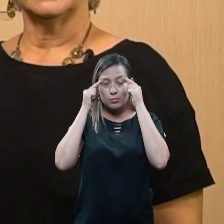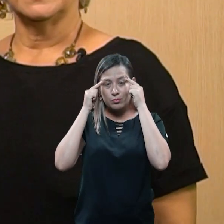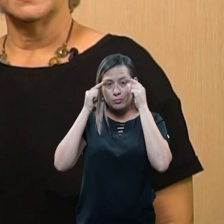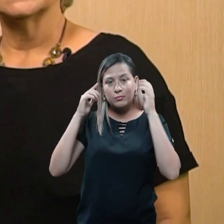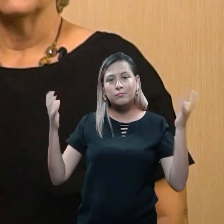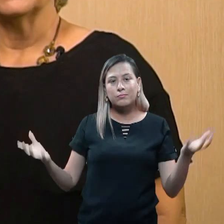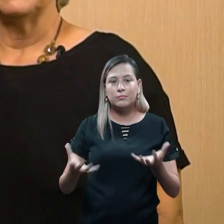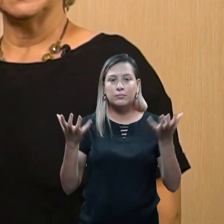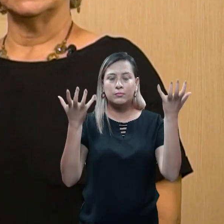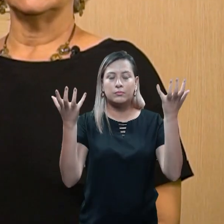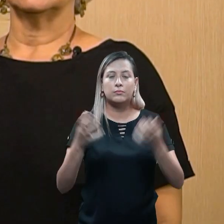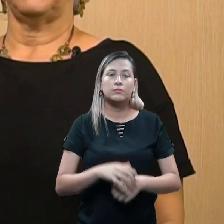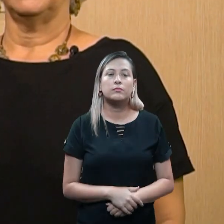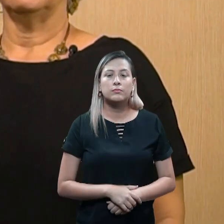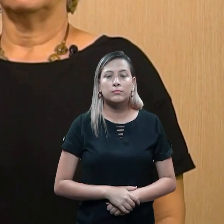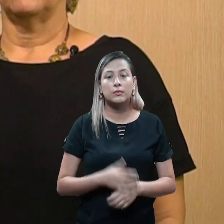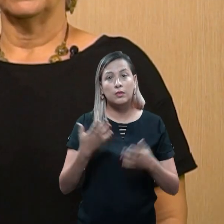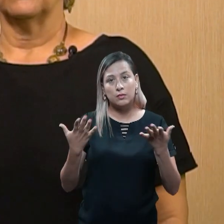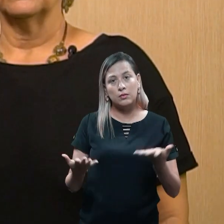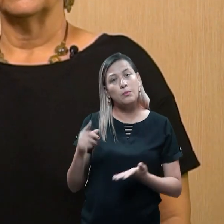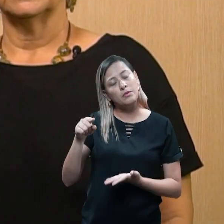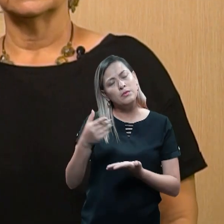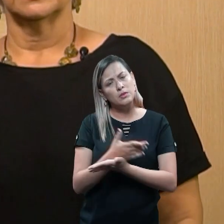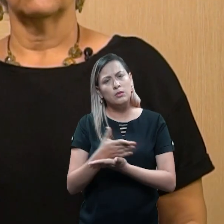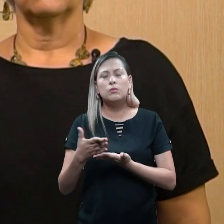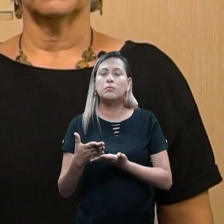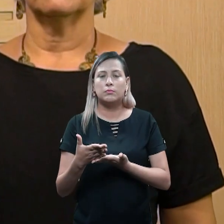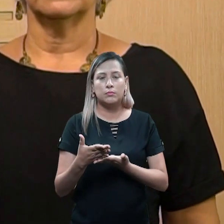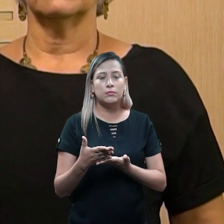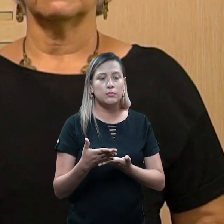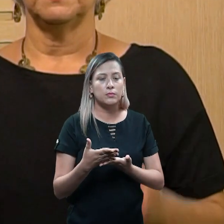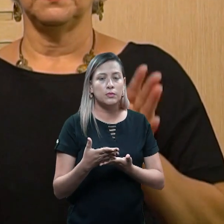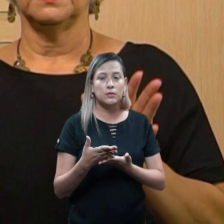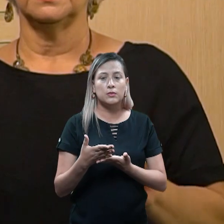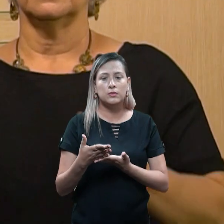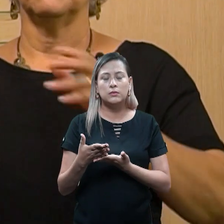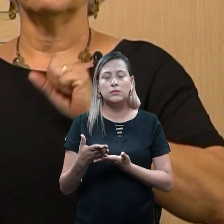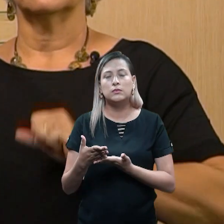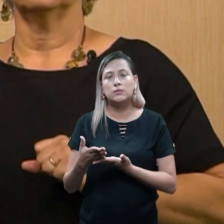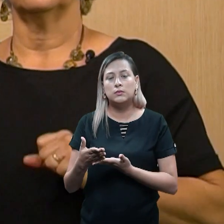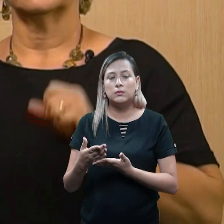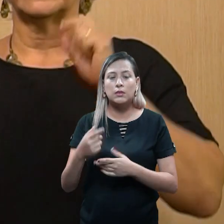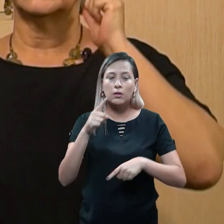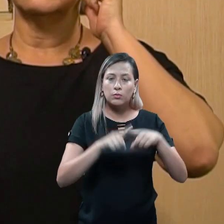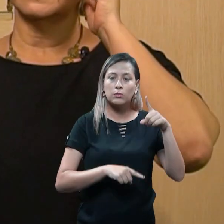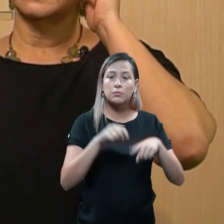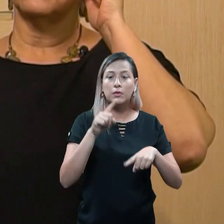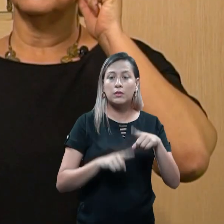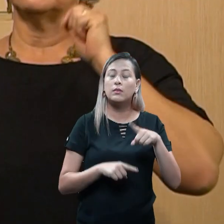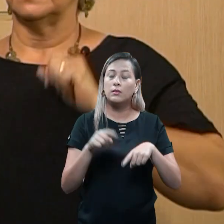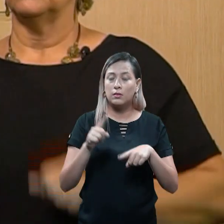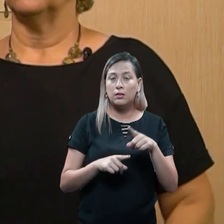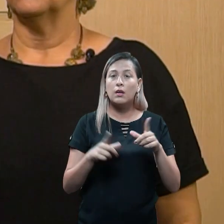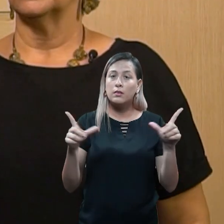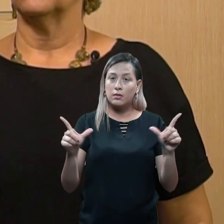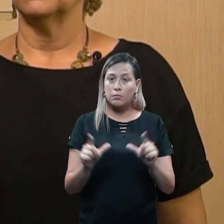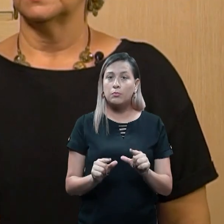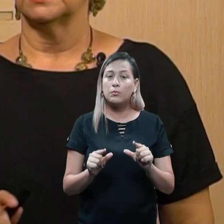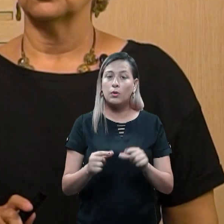de materiais que você precisa para iniciar o negócio de design de sobrancelhas é bem pequena, mas ela te trará uma